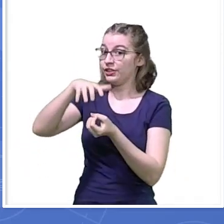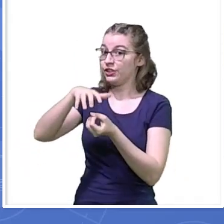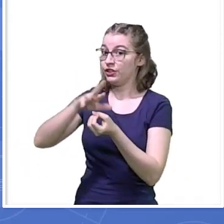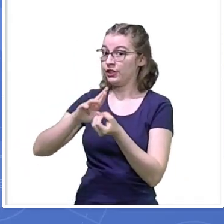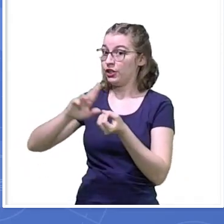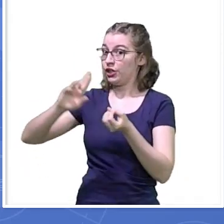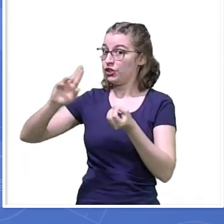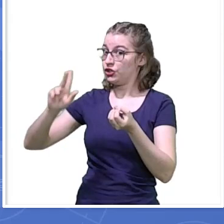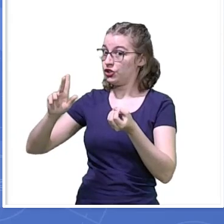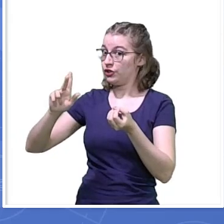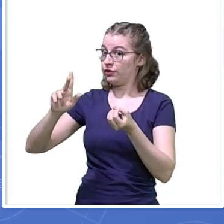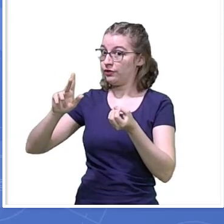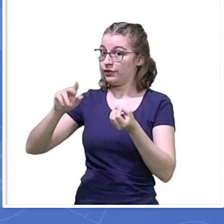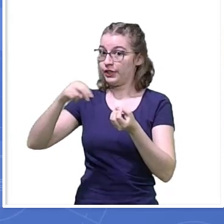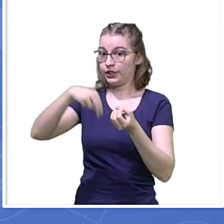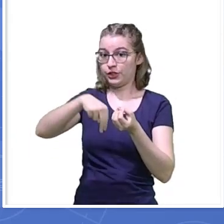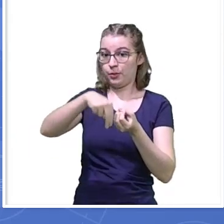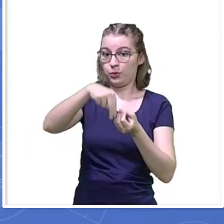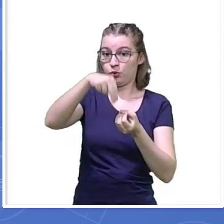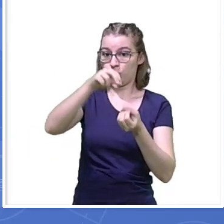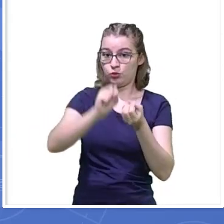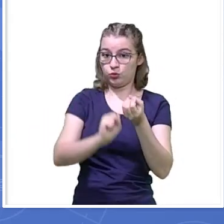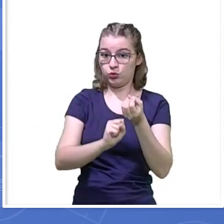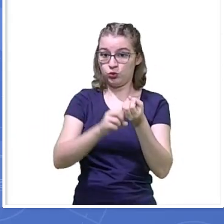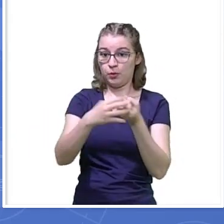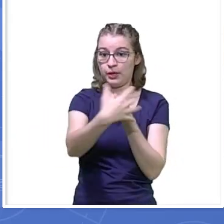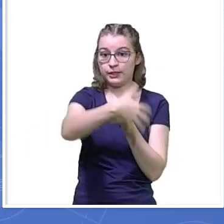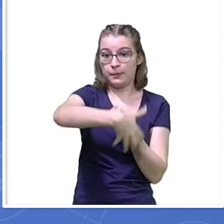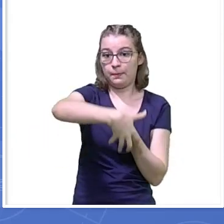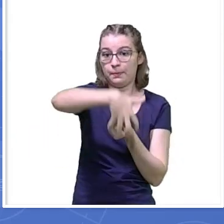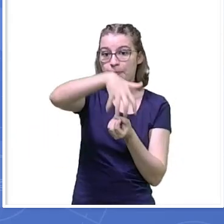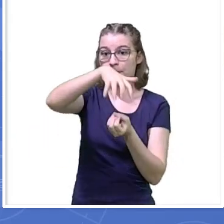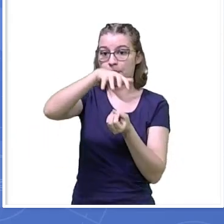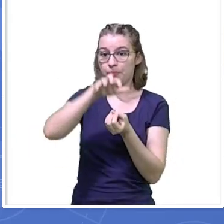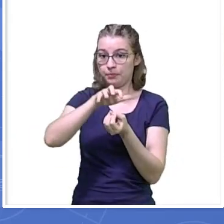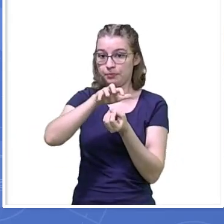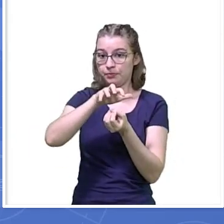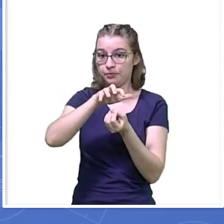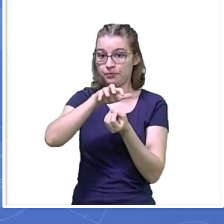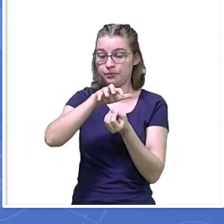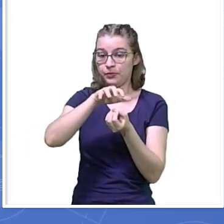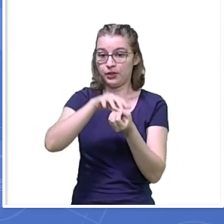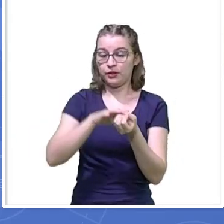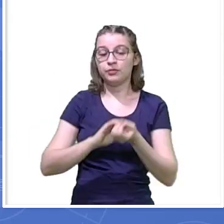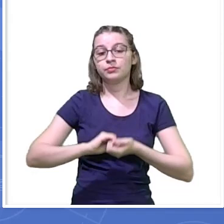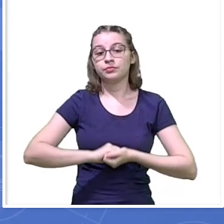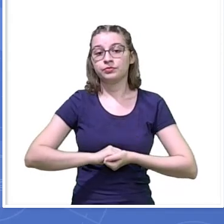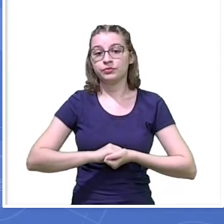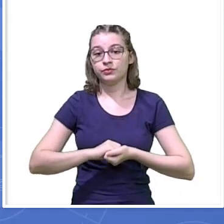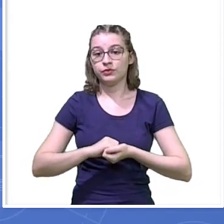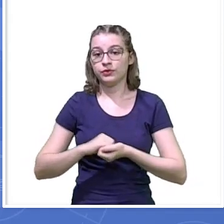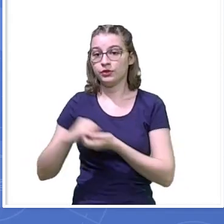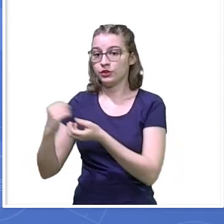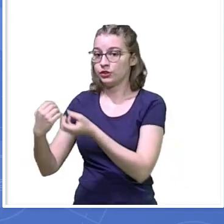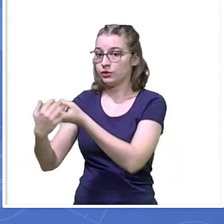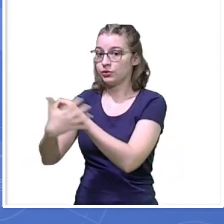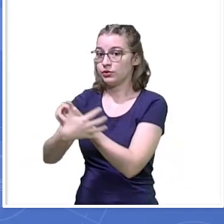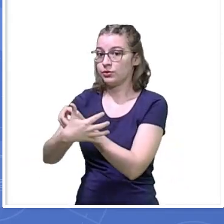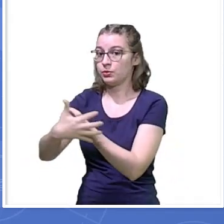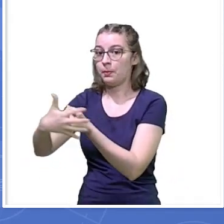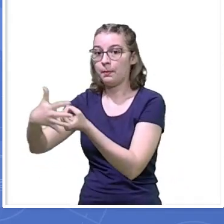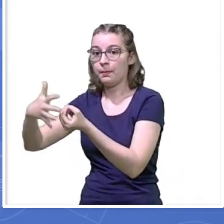no sentido vertical nos mapas, né, de maneira geral. Então, os paralelos têm essa característica de